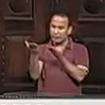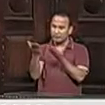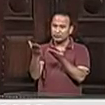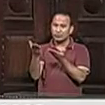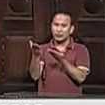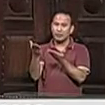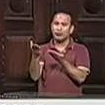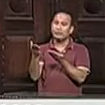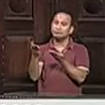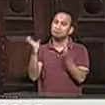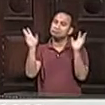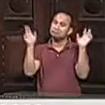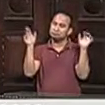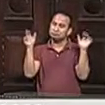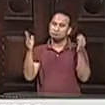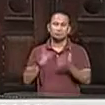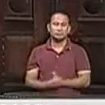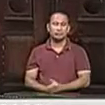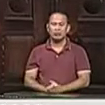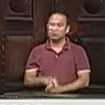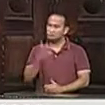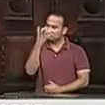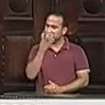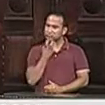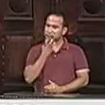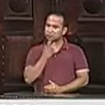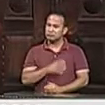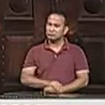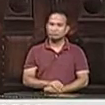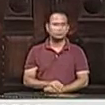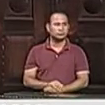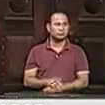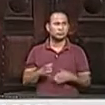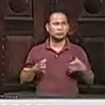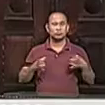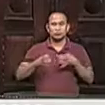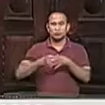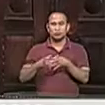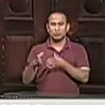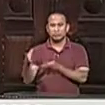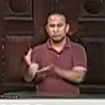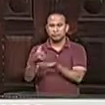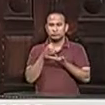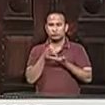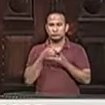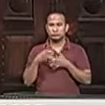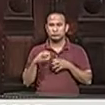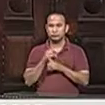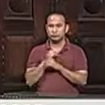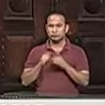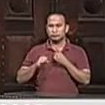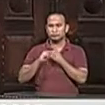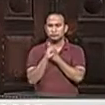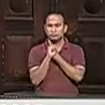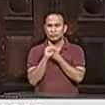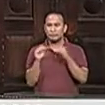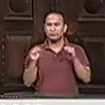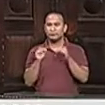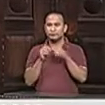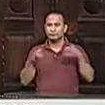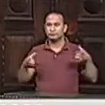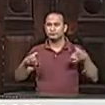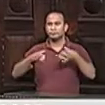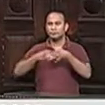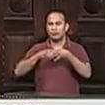essa situação. Isso é muito grave. Os centros de atendimento psicossocial, eles fazem parte